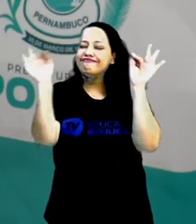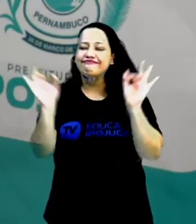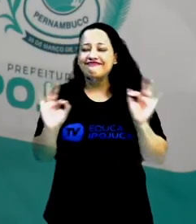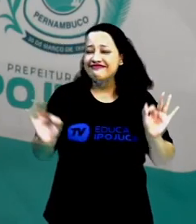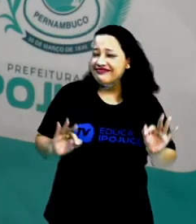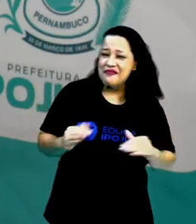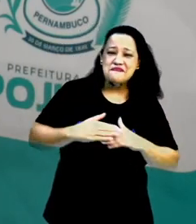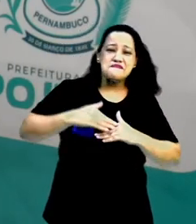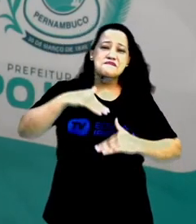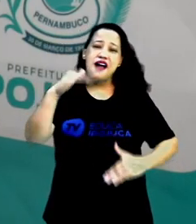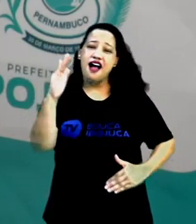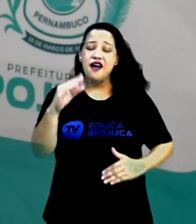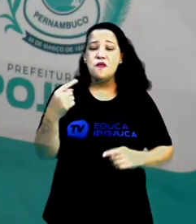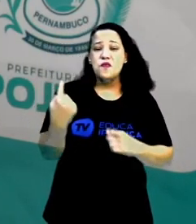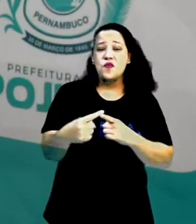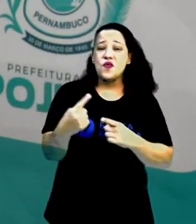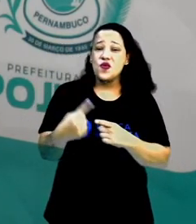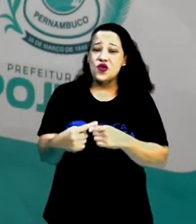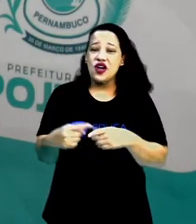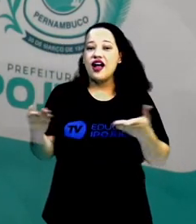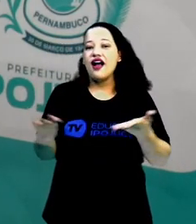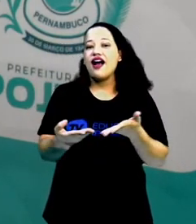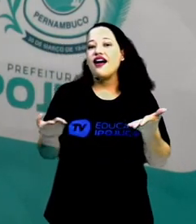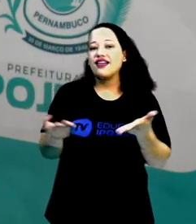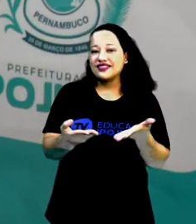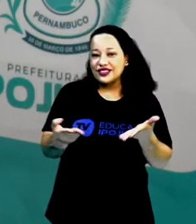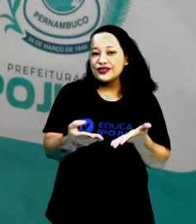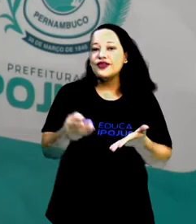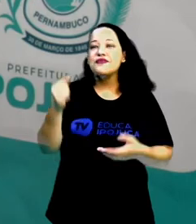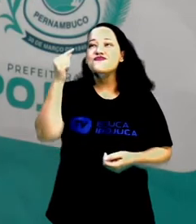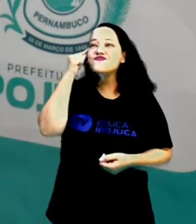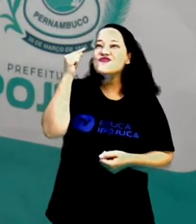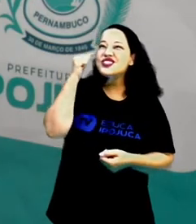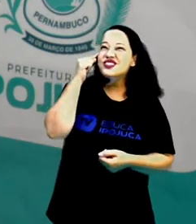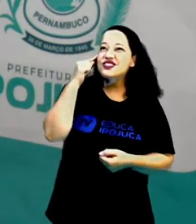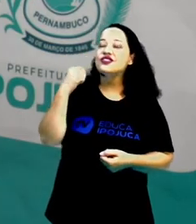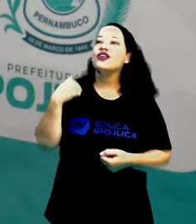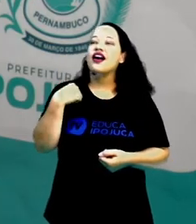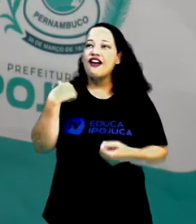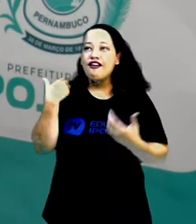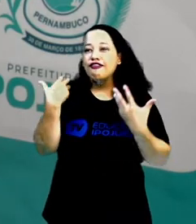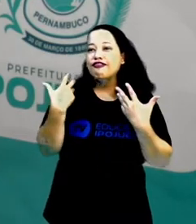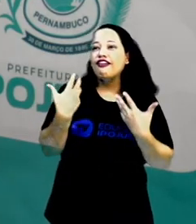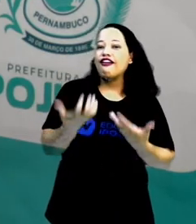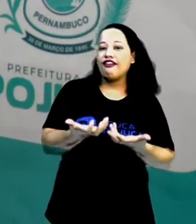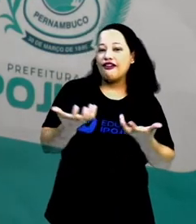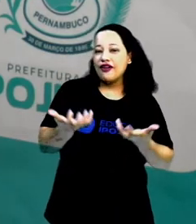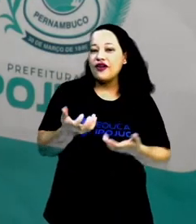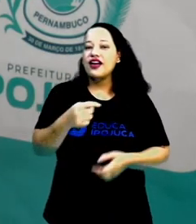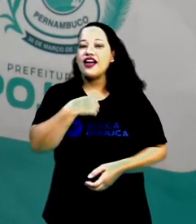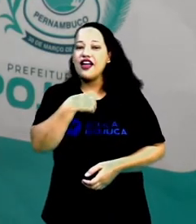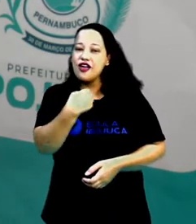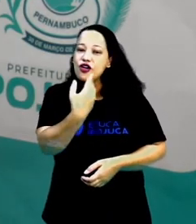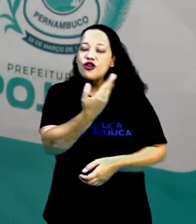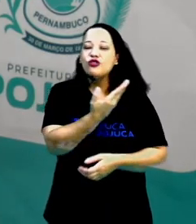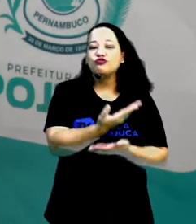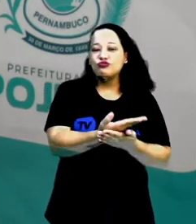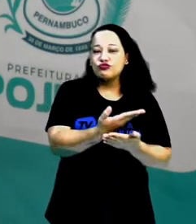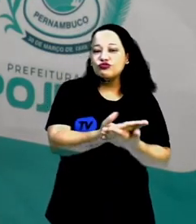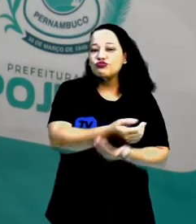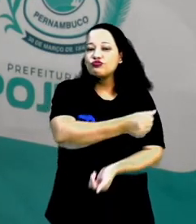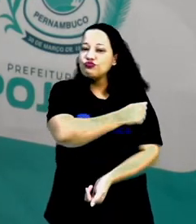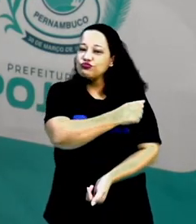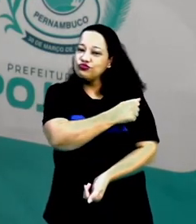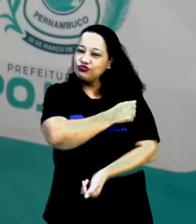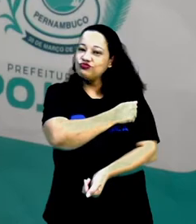mundo, porque agora ela pensou a ser uma estudante. E na escola